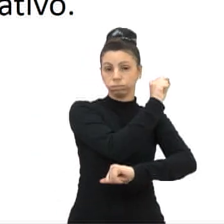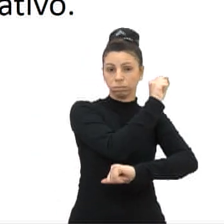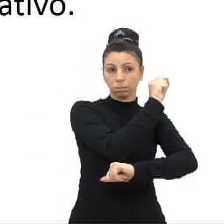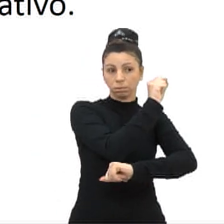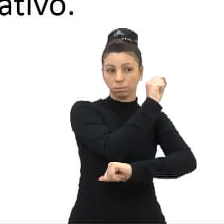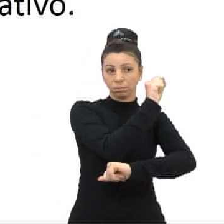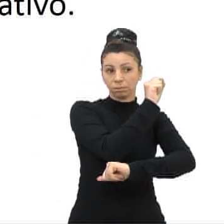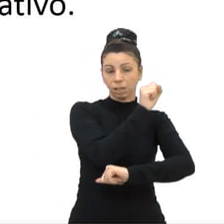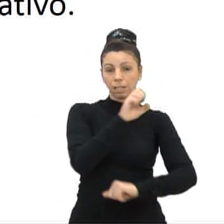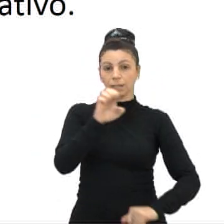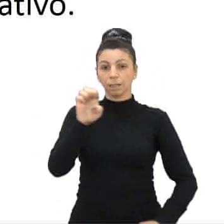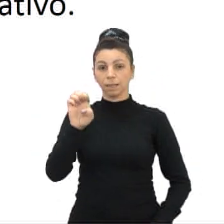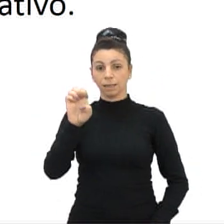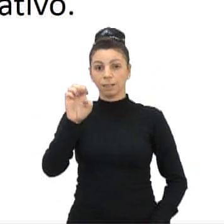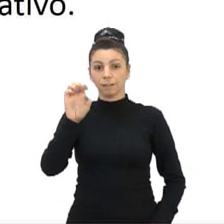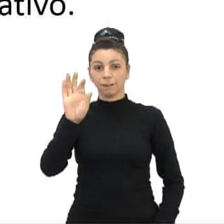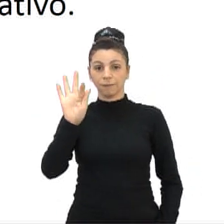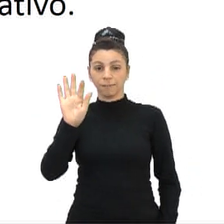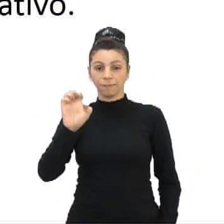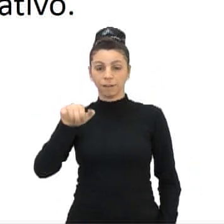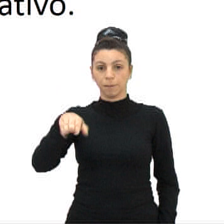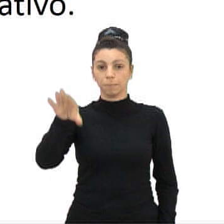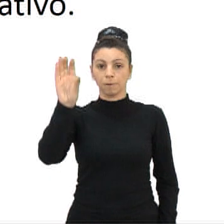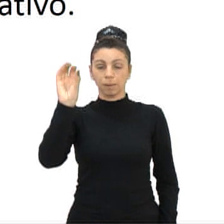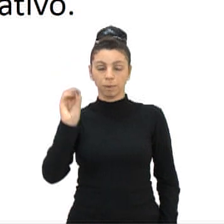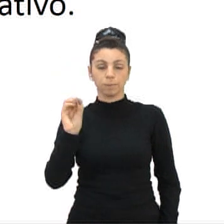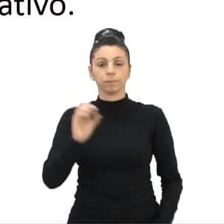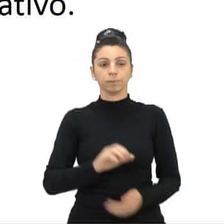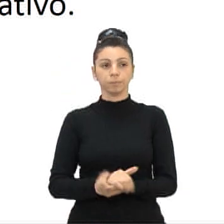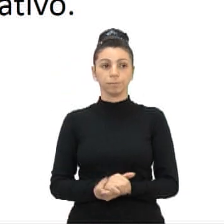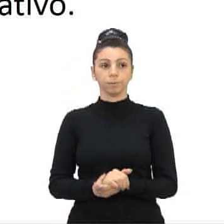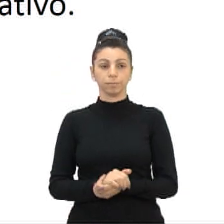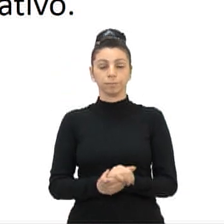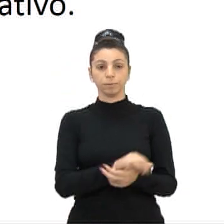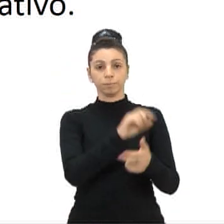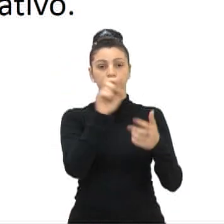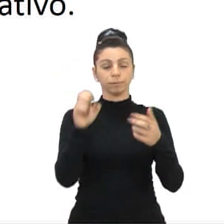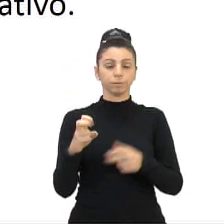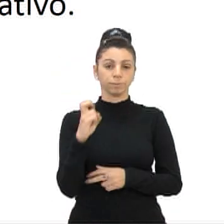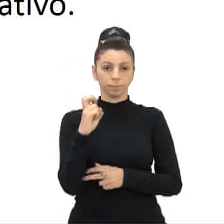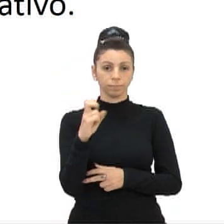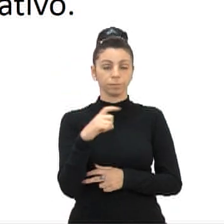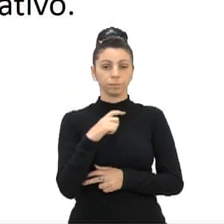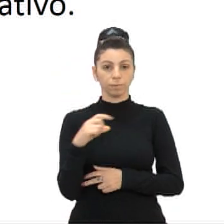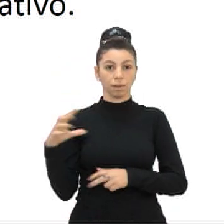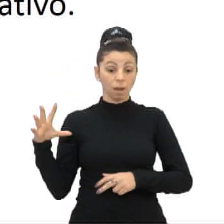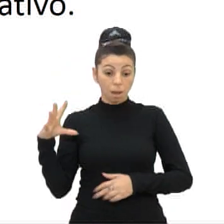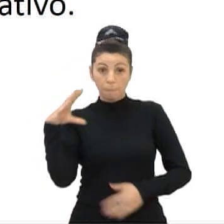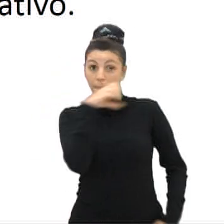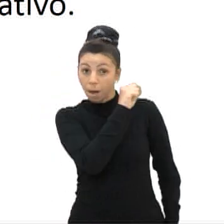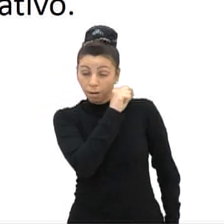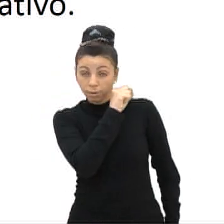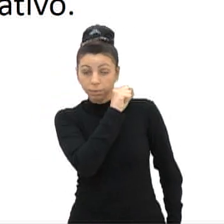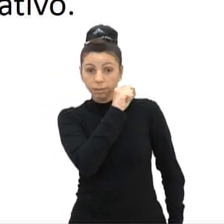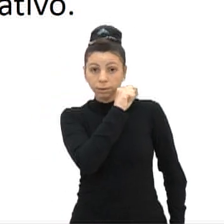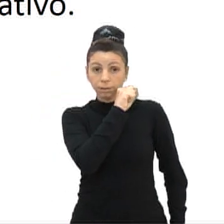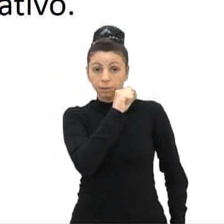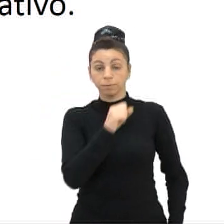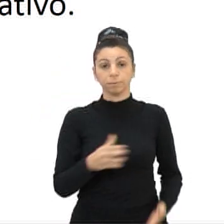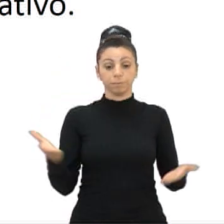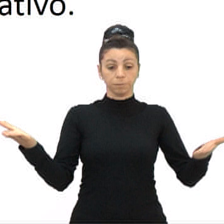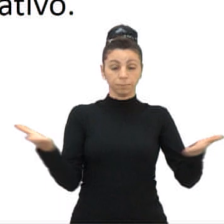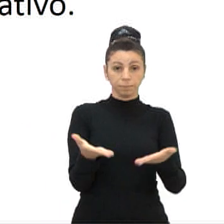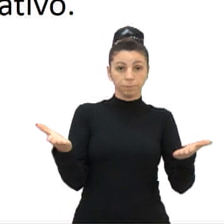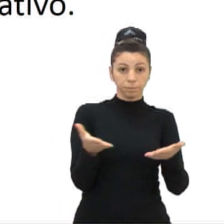efêmero, demais. Questão 5. Leia atentamente a conjugação do verbo passar no tempo presente dos modos